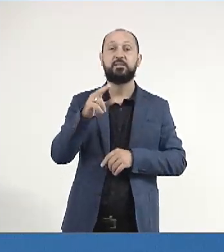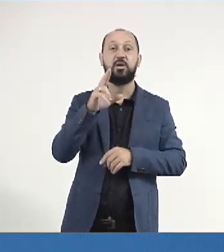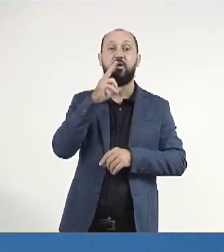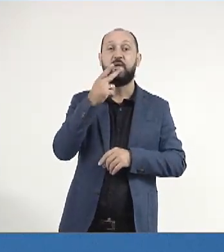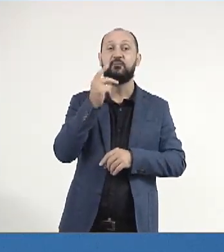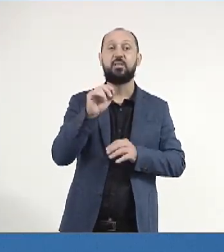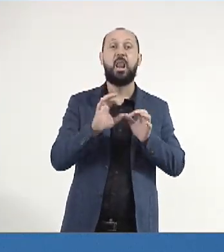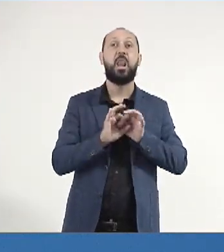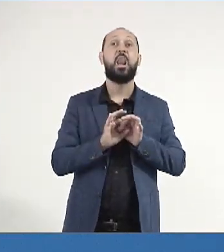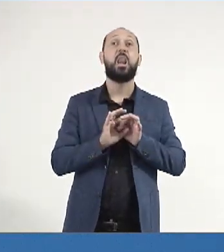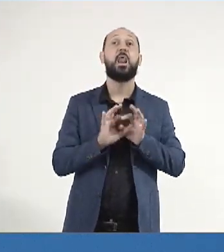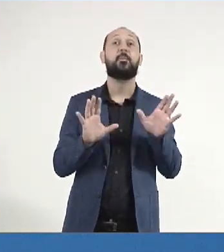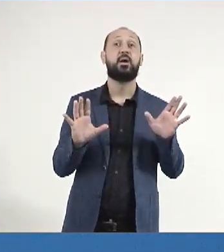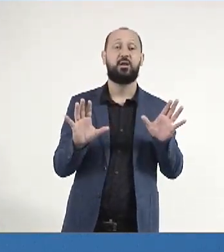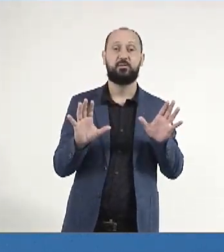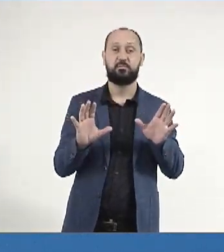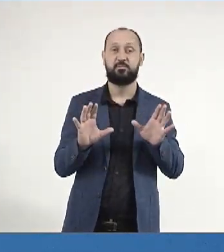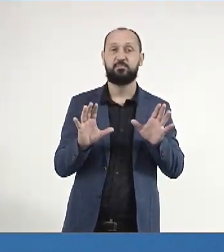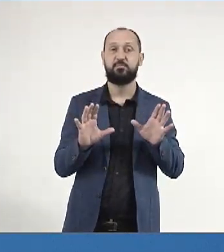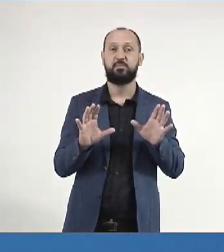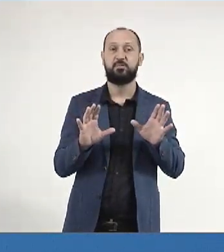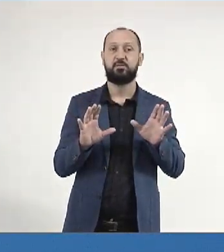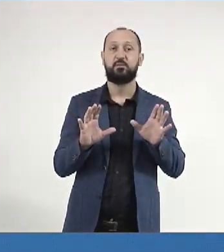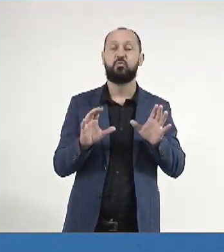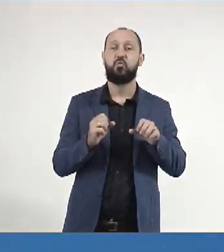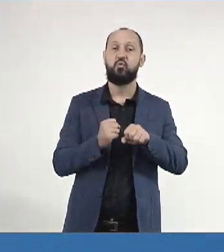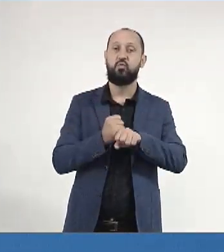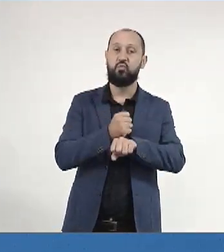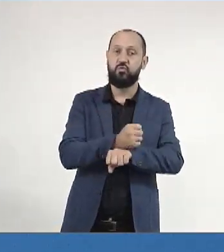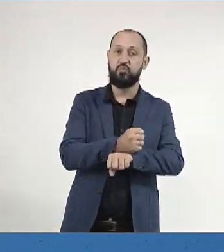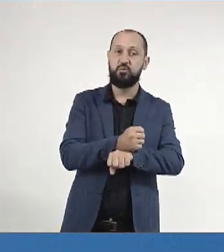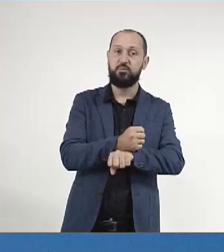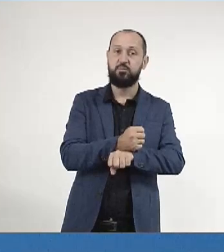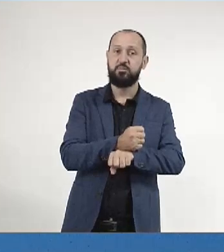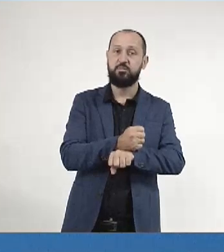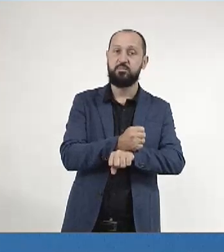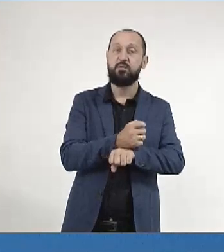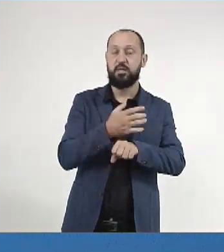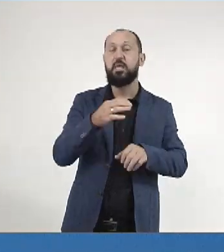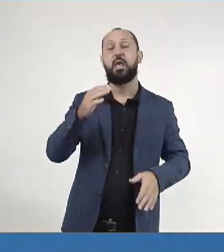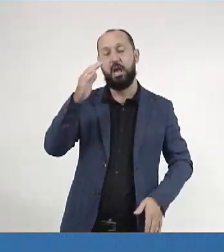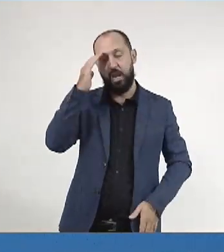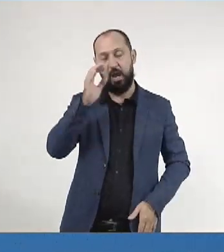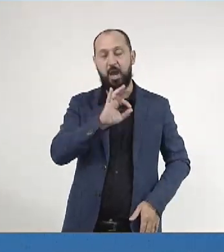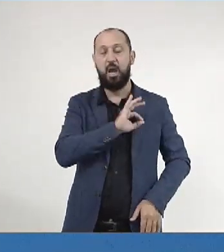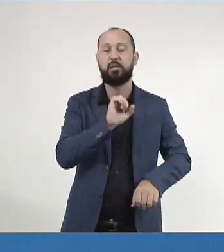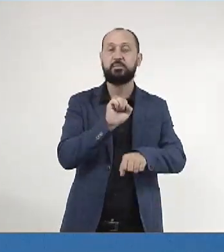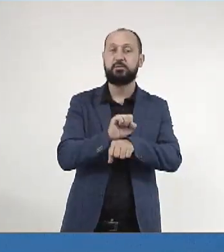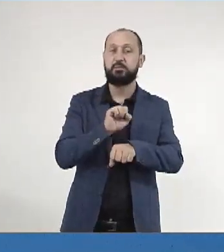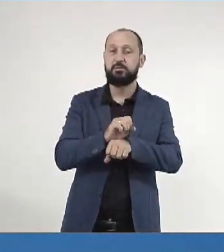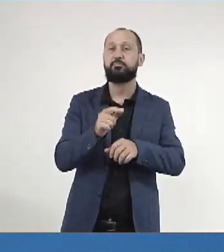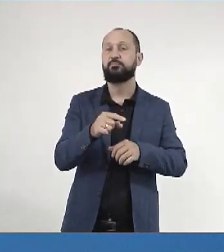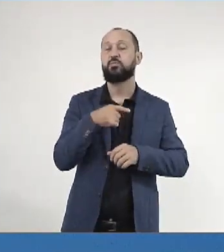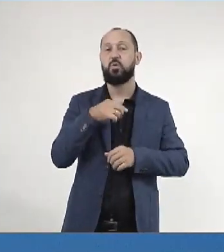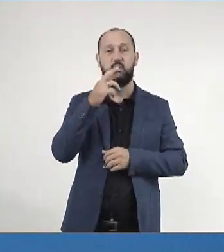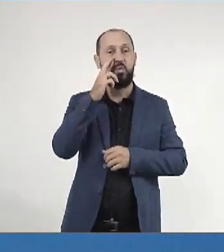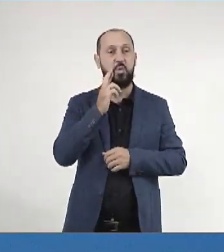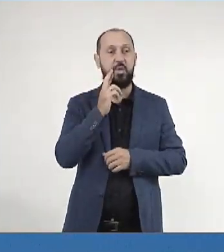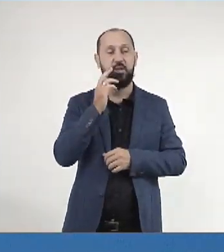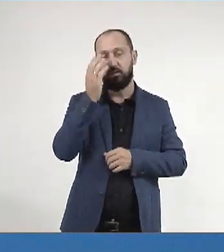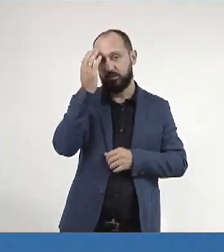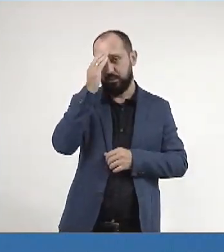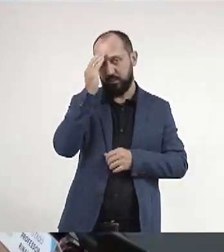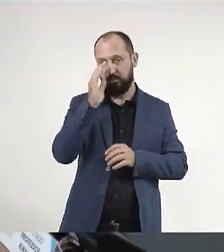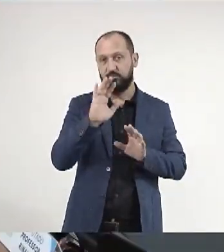está disponibilizando todo o esforço e aguarda, e eu sei que o governador Eduardo Rieder é sensível a